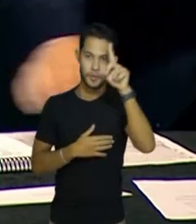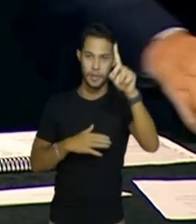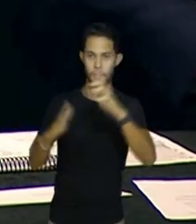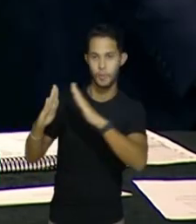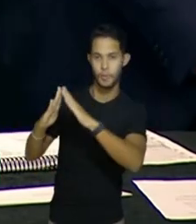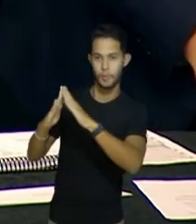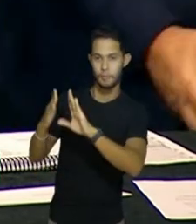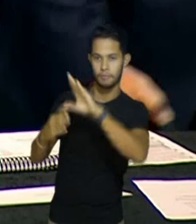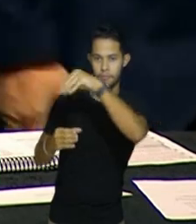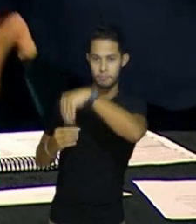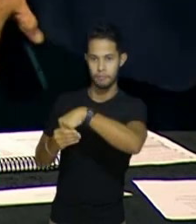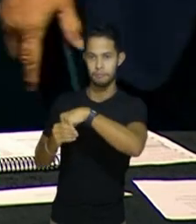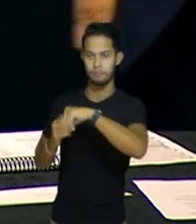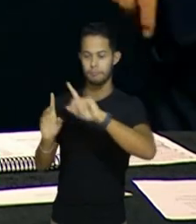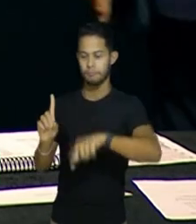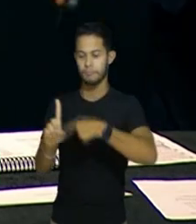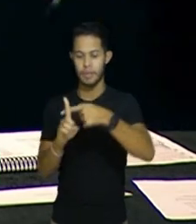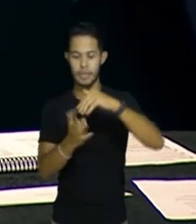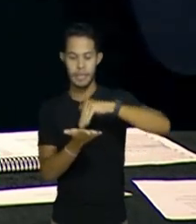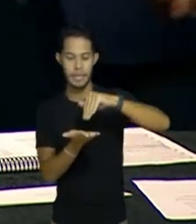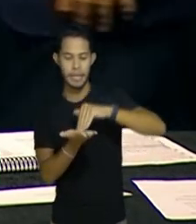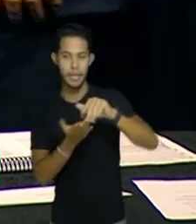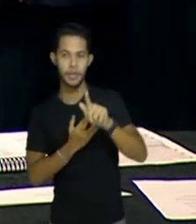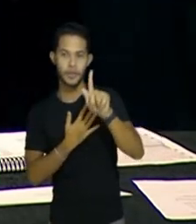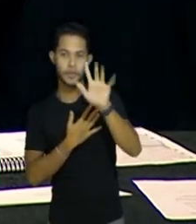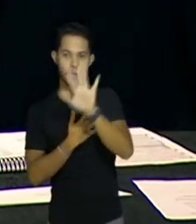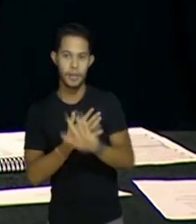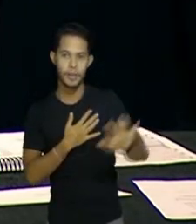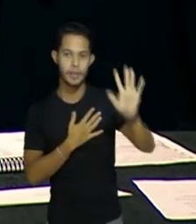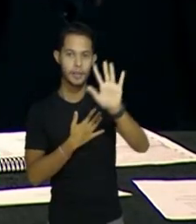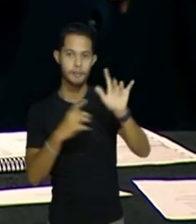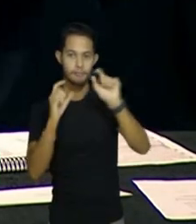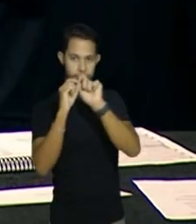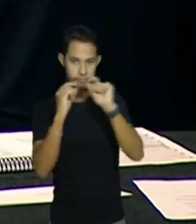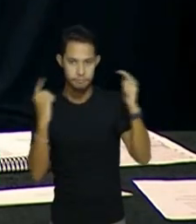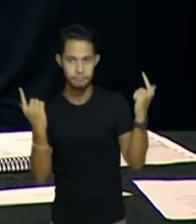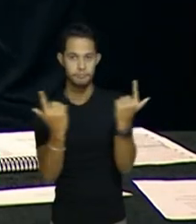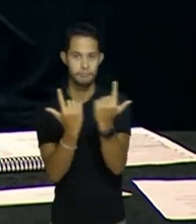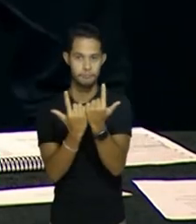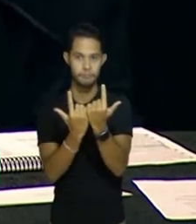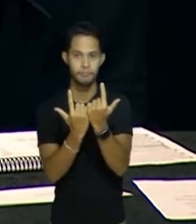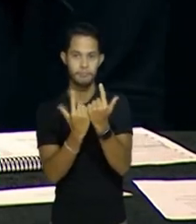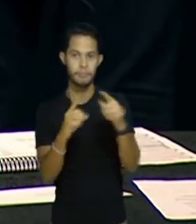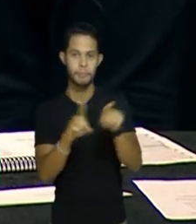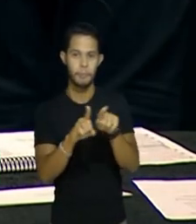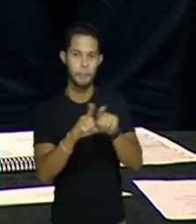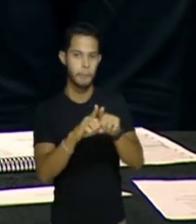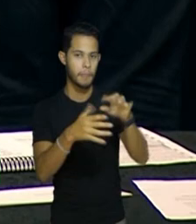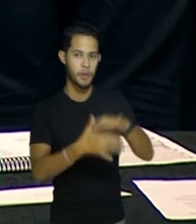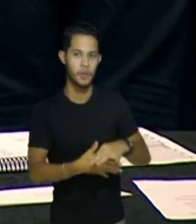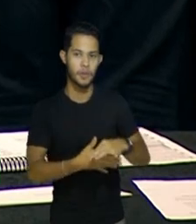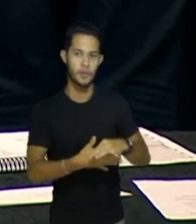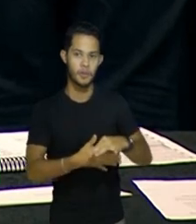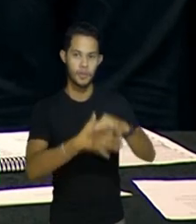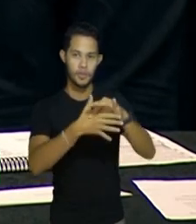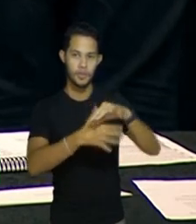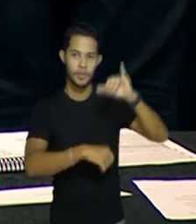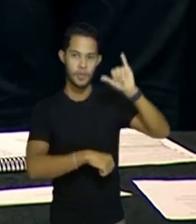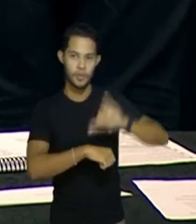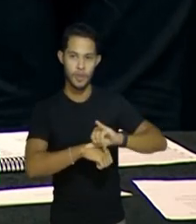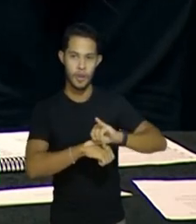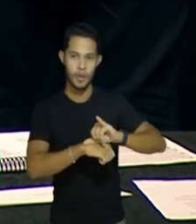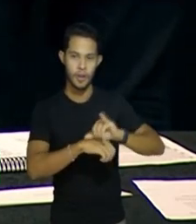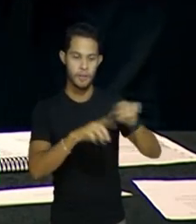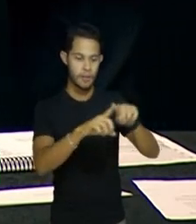à Secretaria-Geral, à Secretária-Geral da Assembleia Legislativa, chefe de gabinete, o diretor-geral da Assembleia